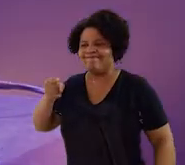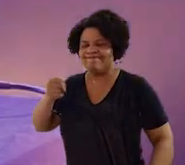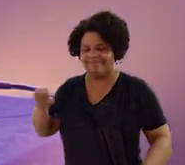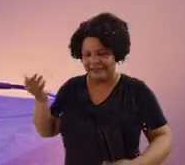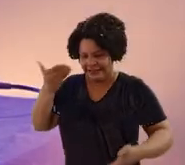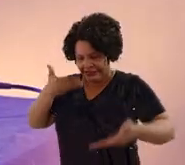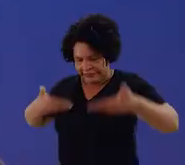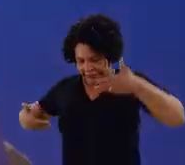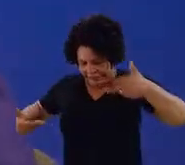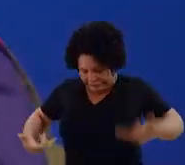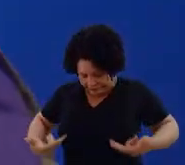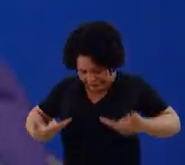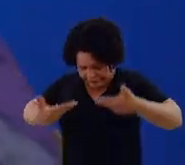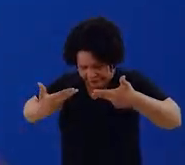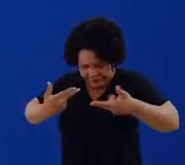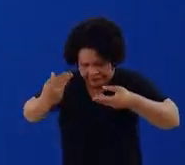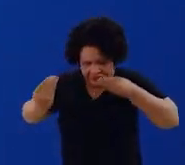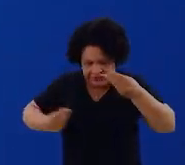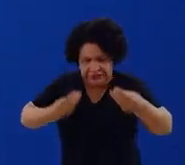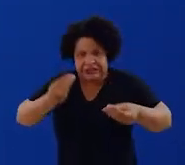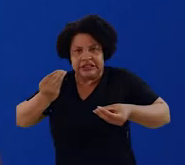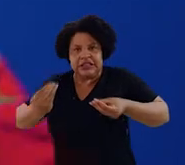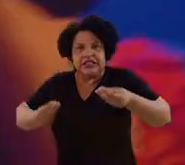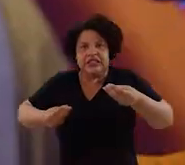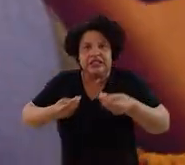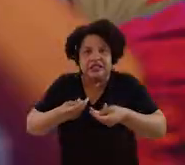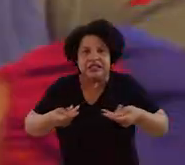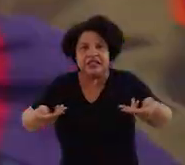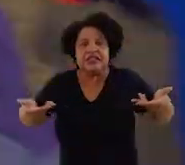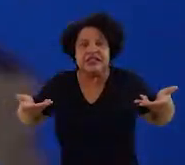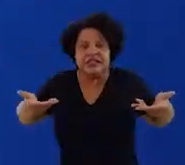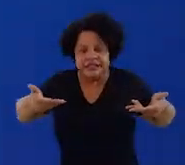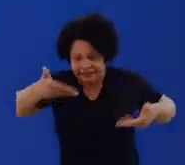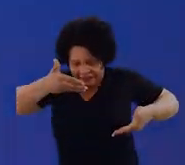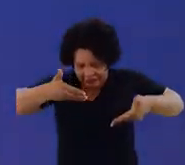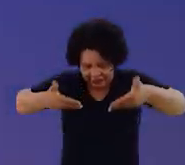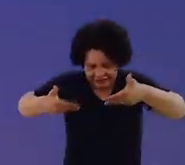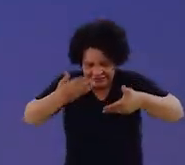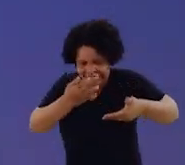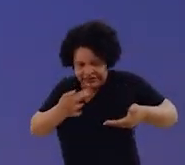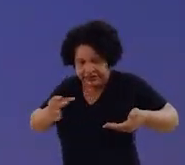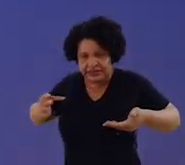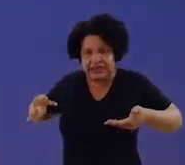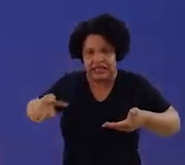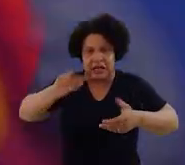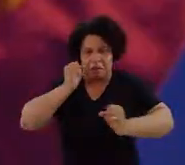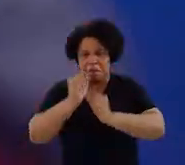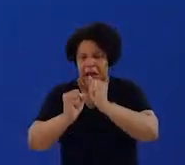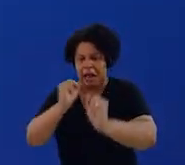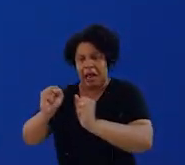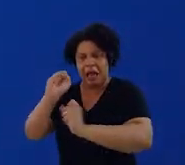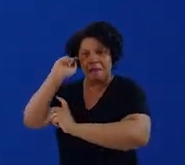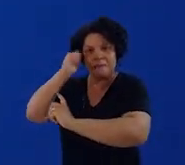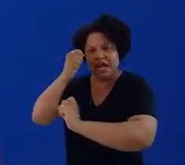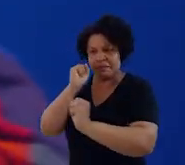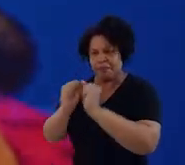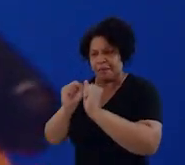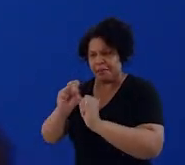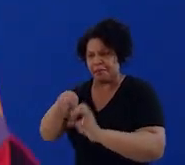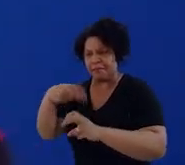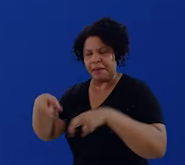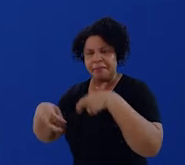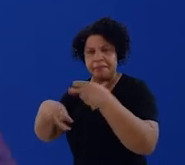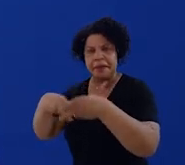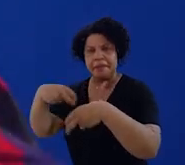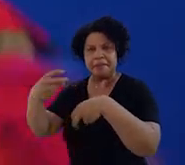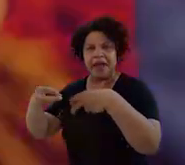ferida. É a eugenia do meu povo, será sofrido de novo. Corpus em aberta ferida. O genocídio não é pouco, o gueto passando sufoco enquanto a guerra é